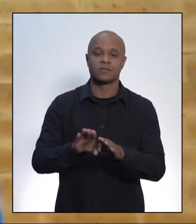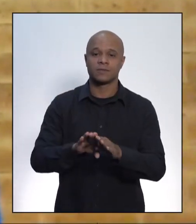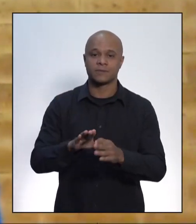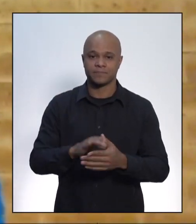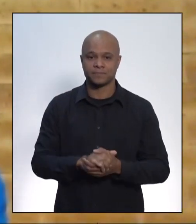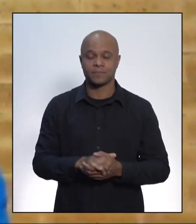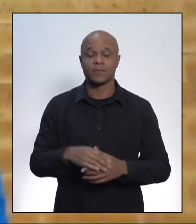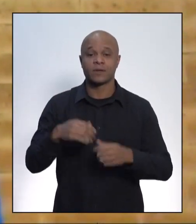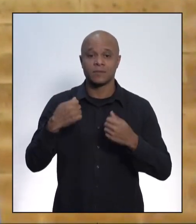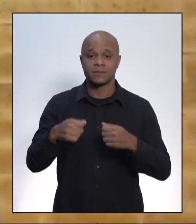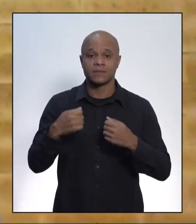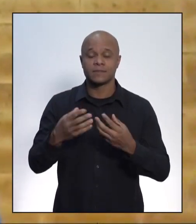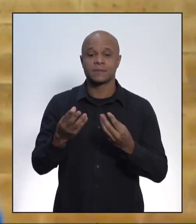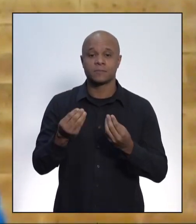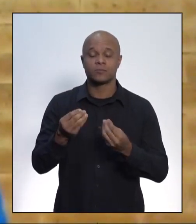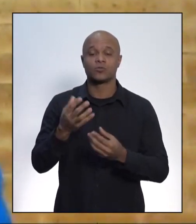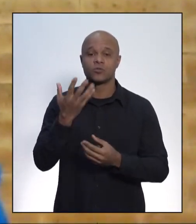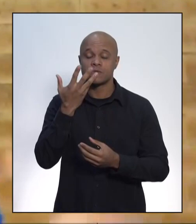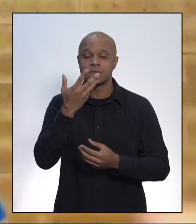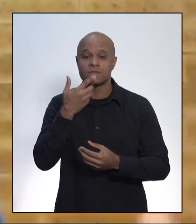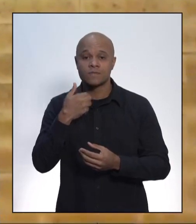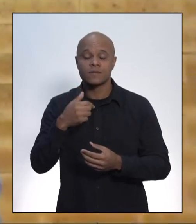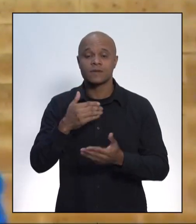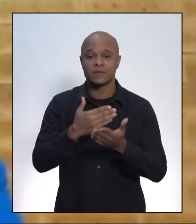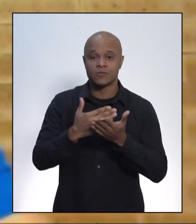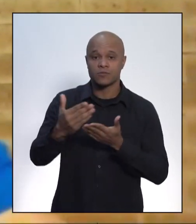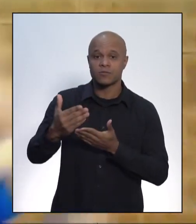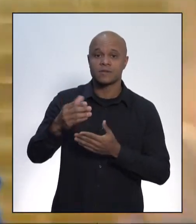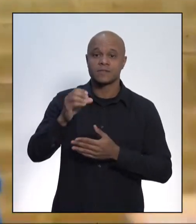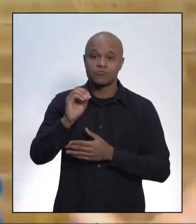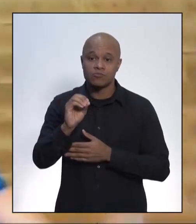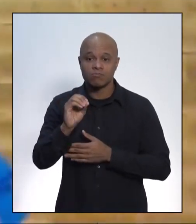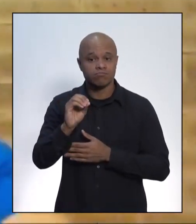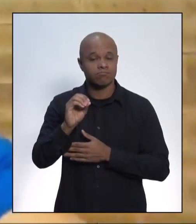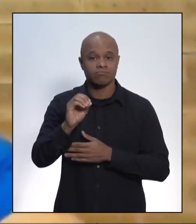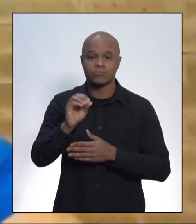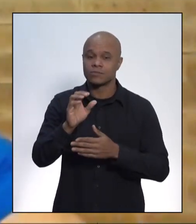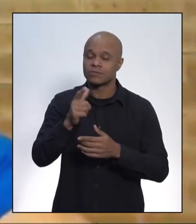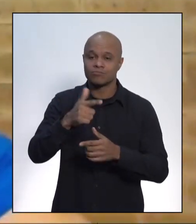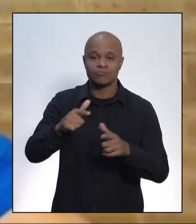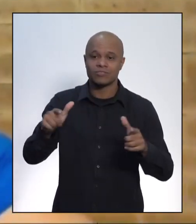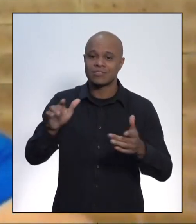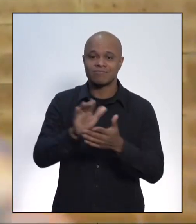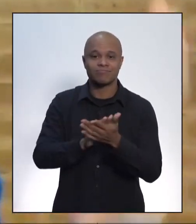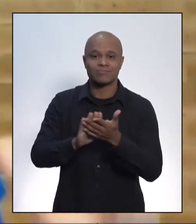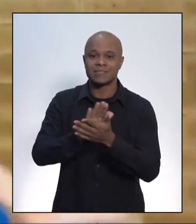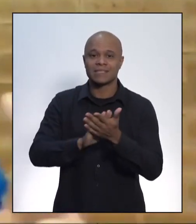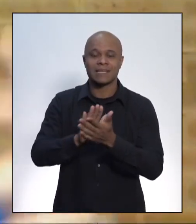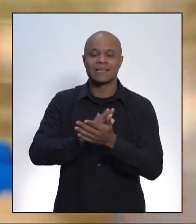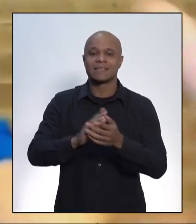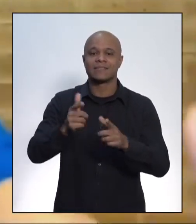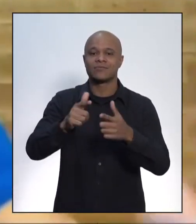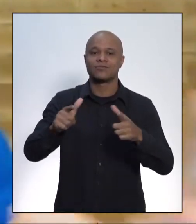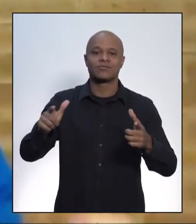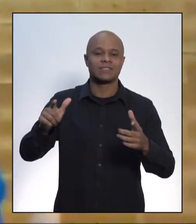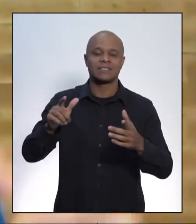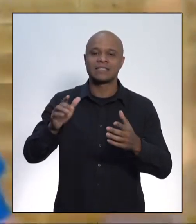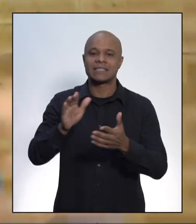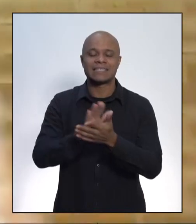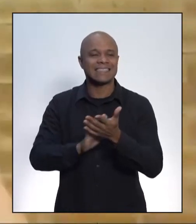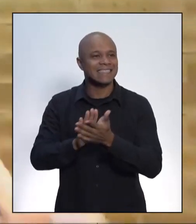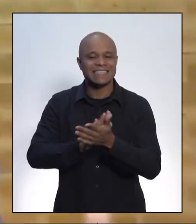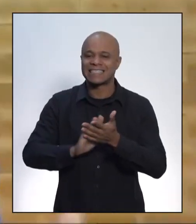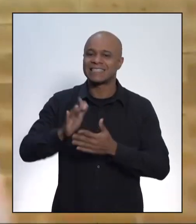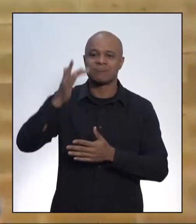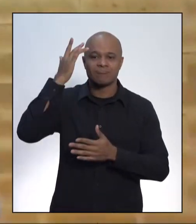vai precisar muito disso, né? Então eu comecei do zero, né? E eu comecei do zero, não tinha nenhuma estratégia, o que que a gente vai fazer?